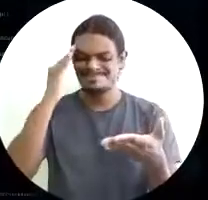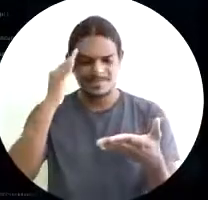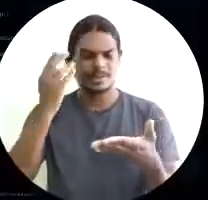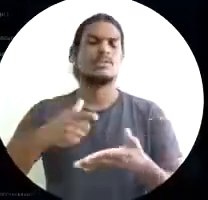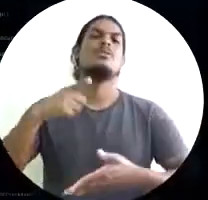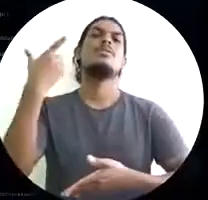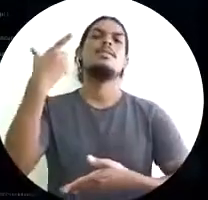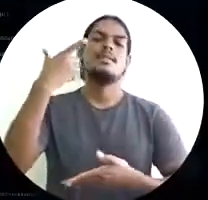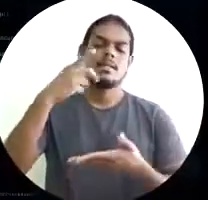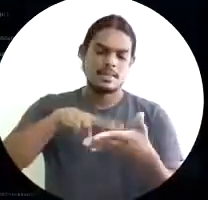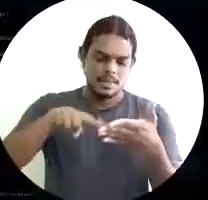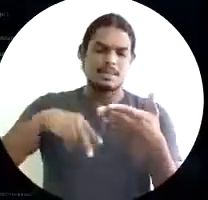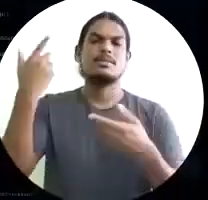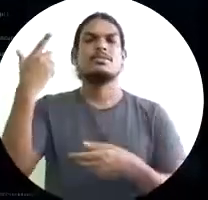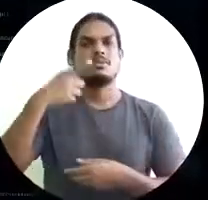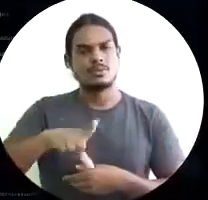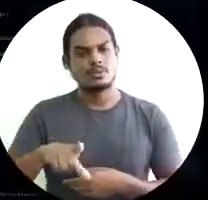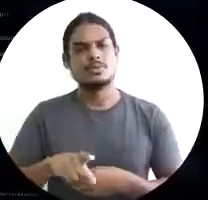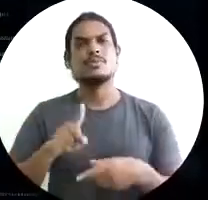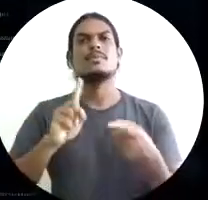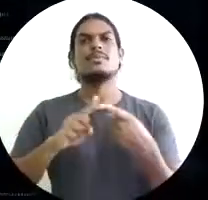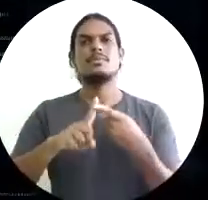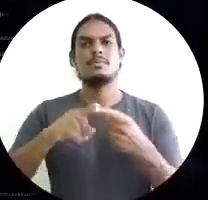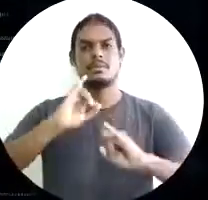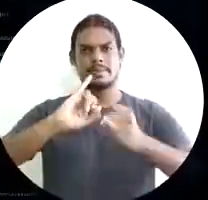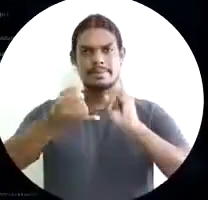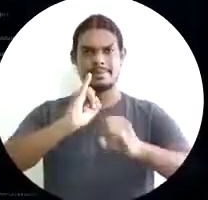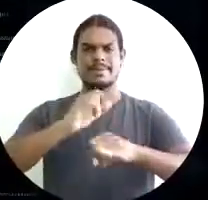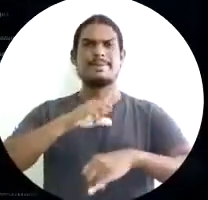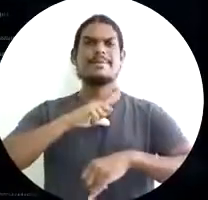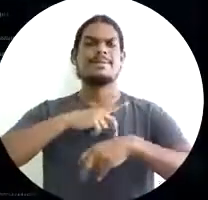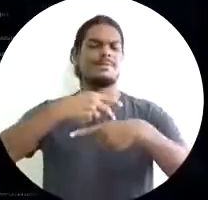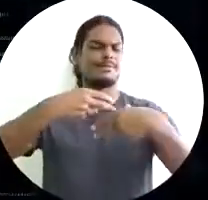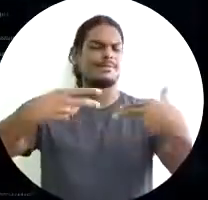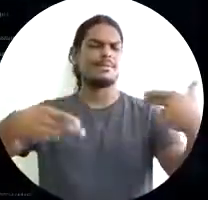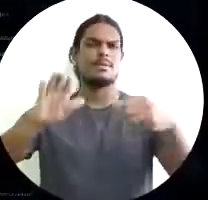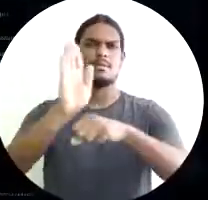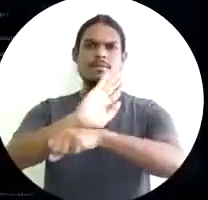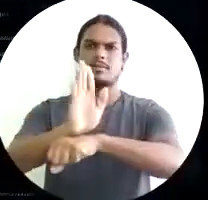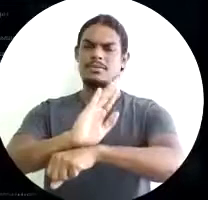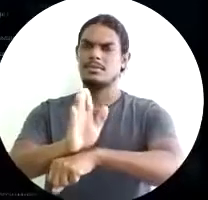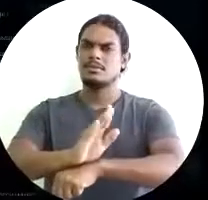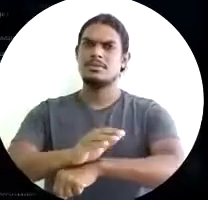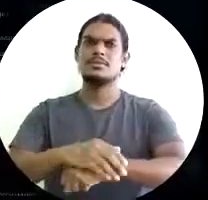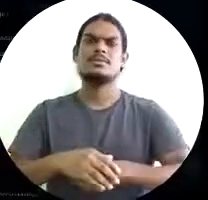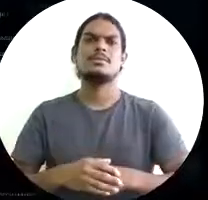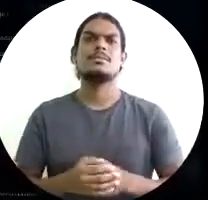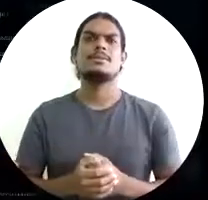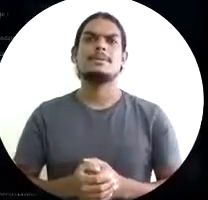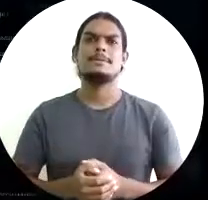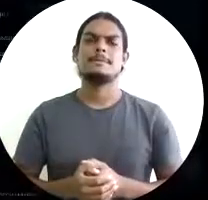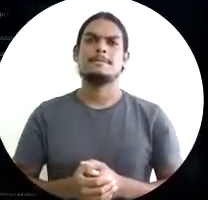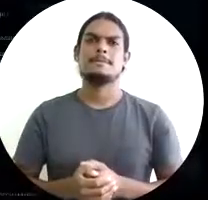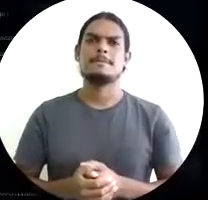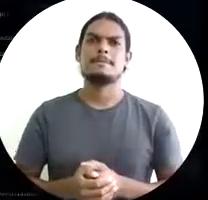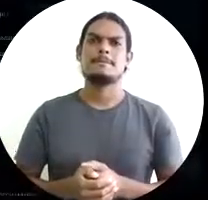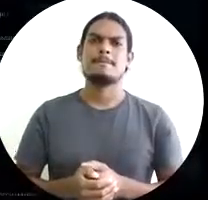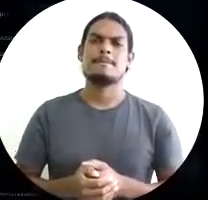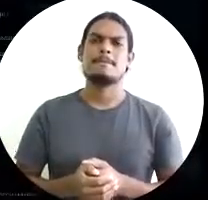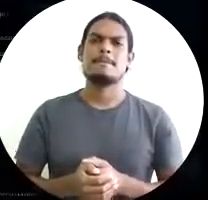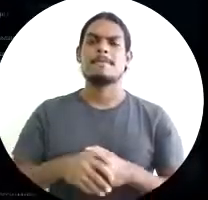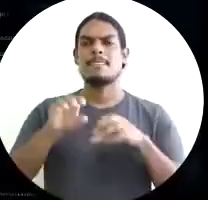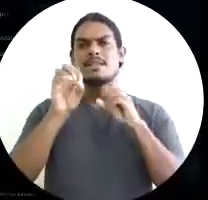quantas vezes for necessário. Na internet também você encontra vários videotutoriais e tutoriais escritos